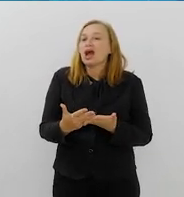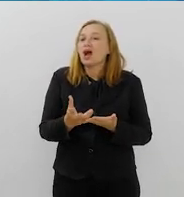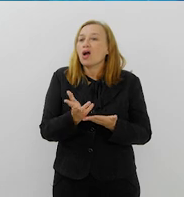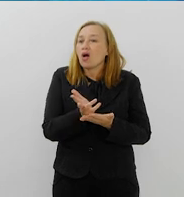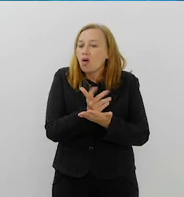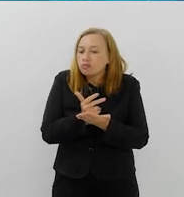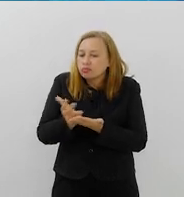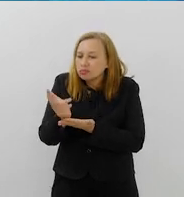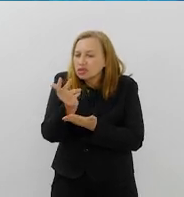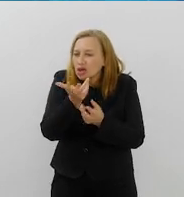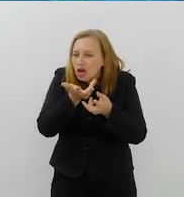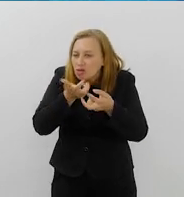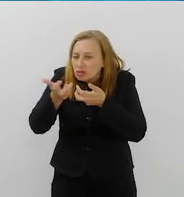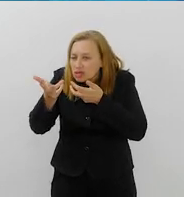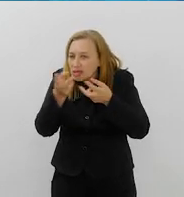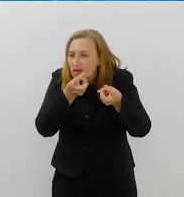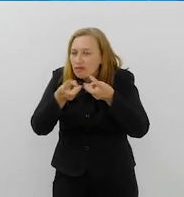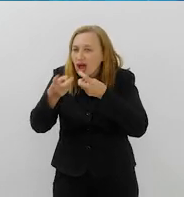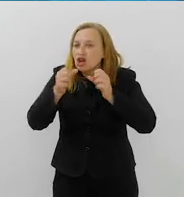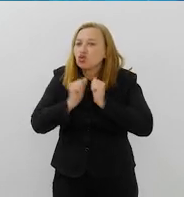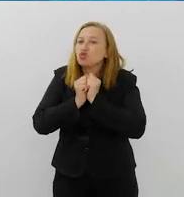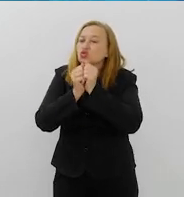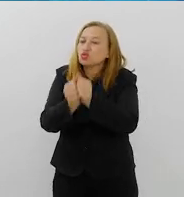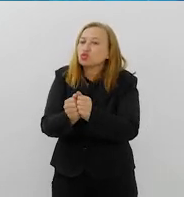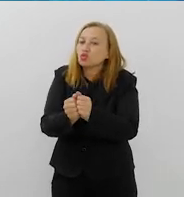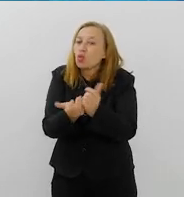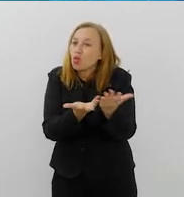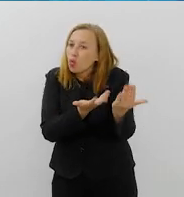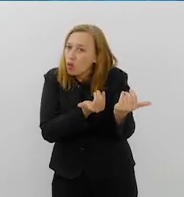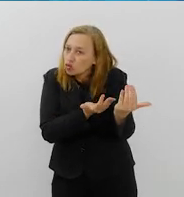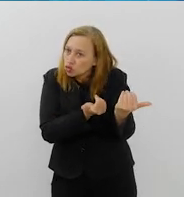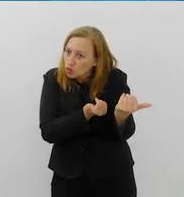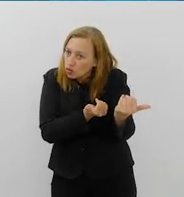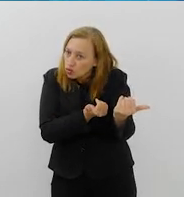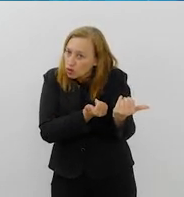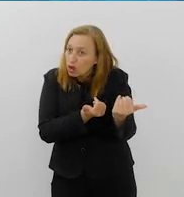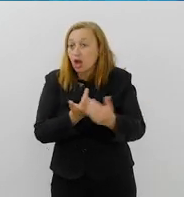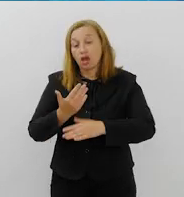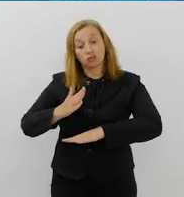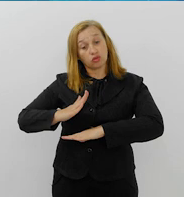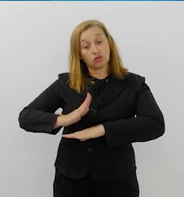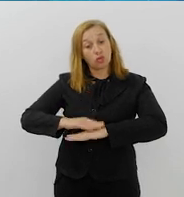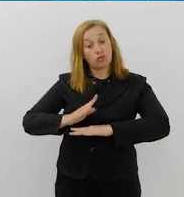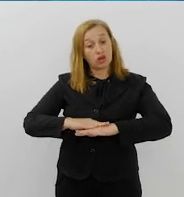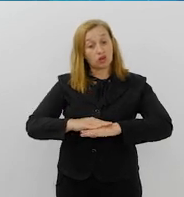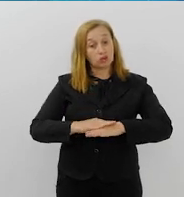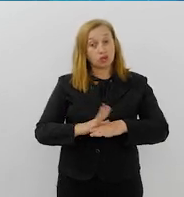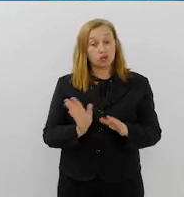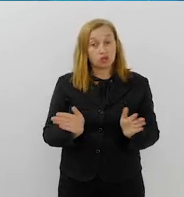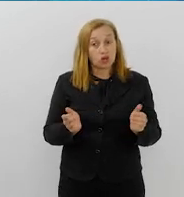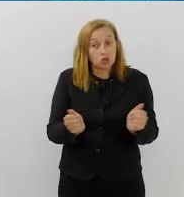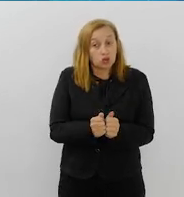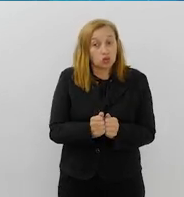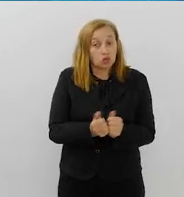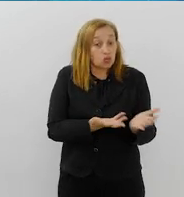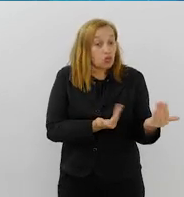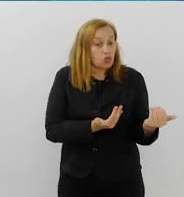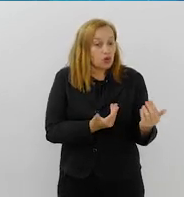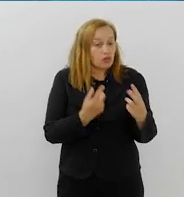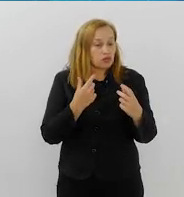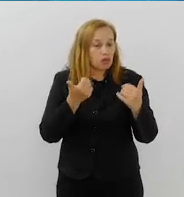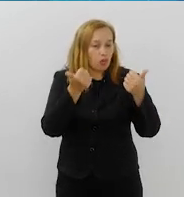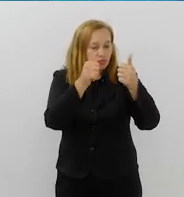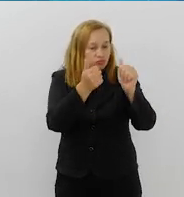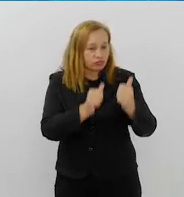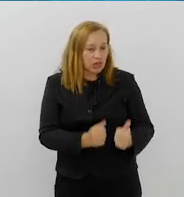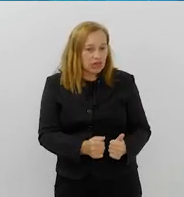começar a mapear juntamente com esse jovem, que aí eu estou no momento separado com esse jovem, né?